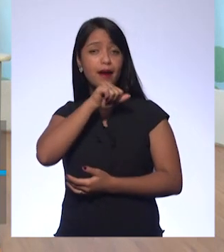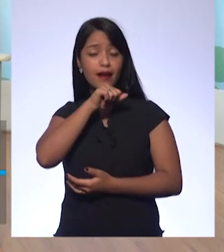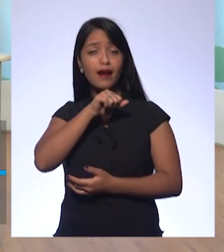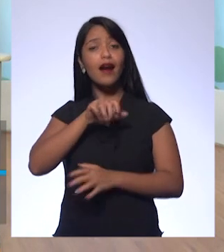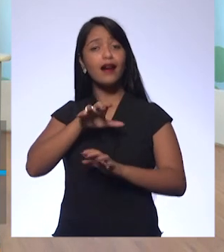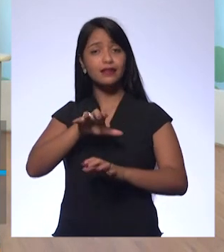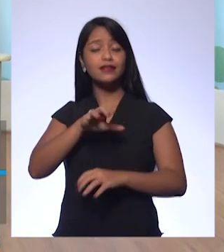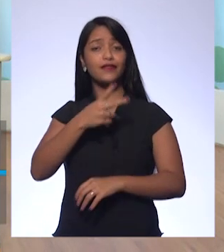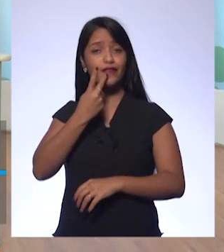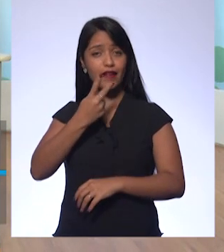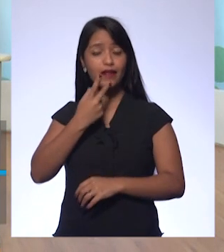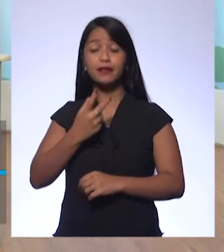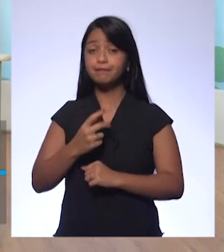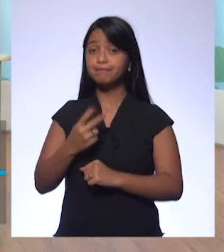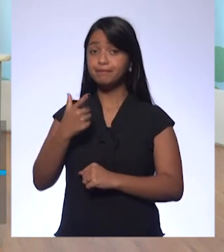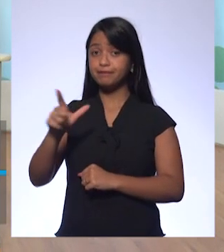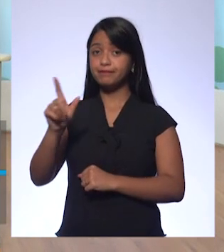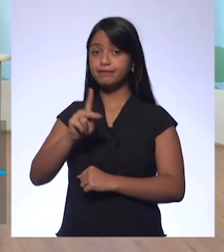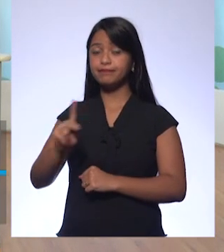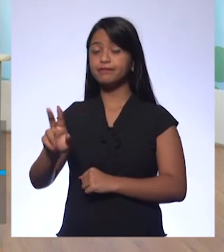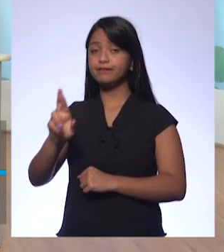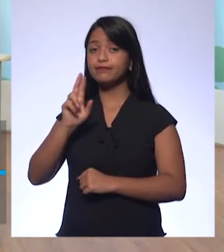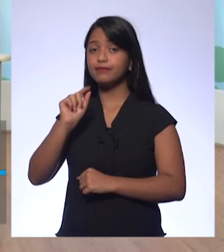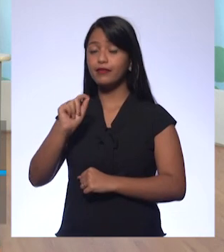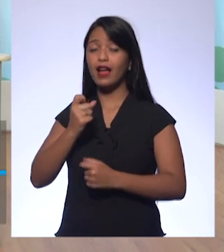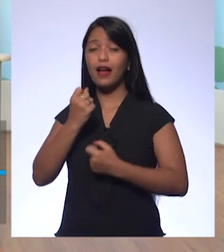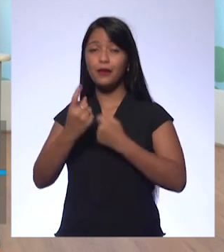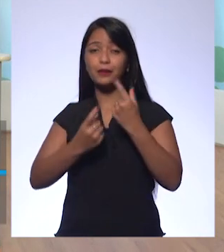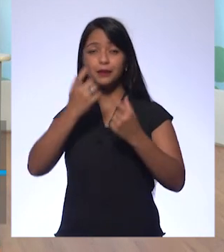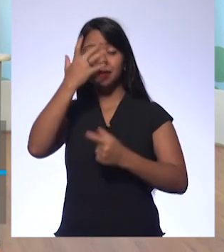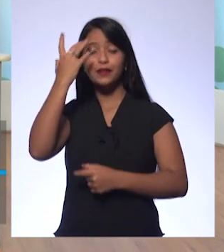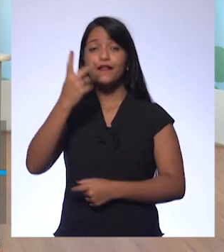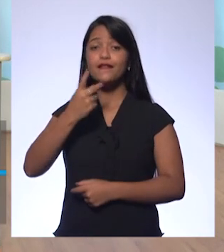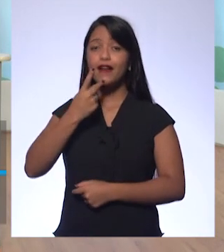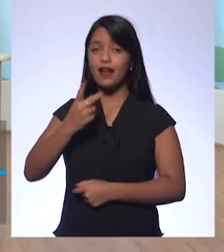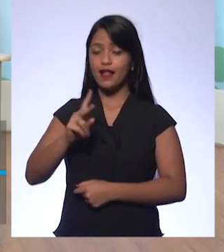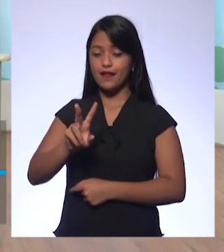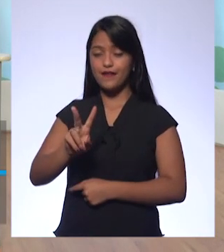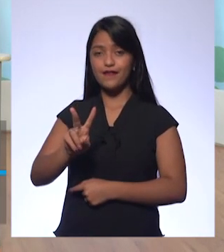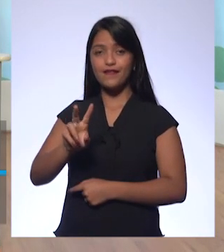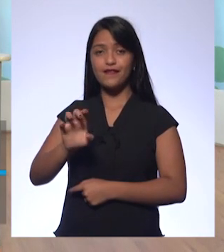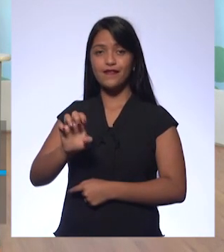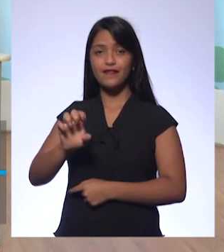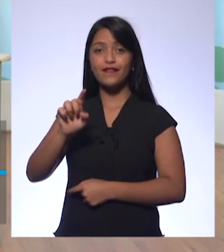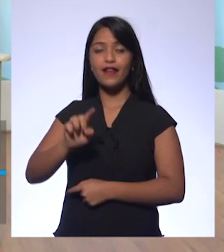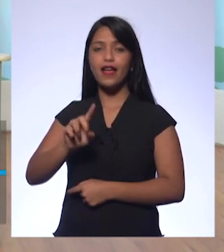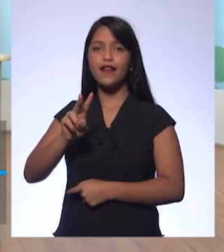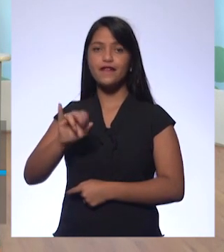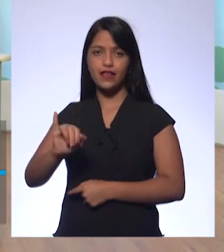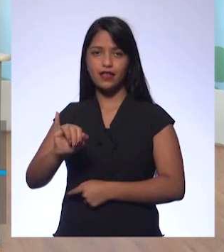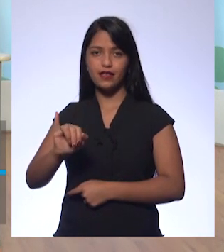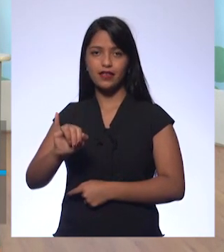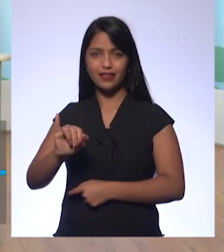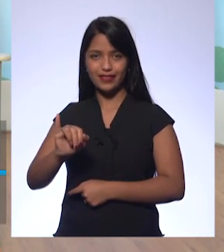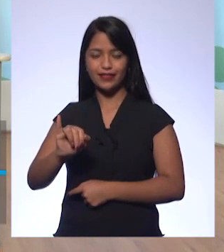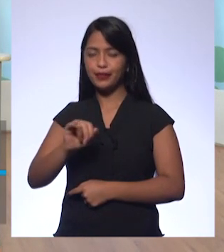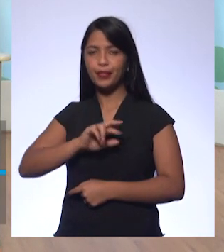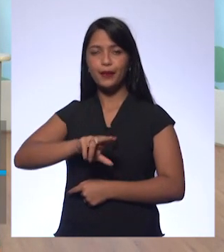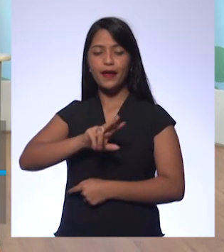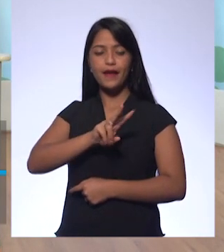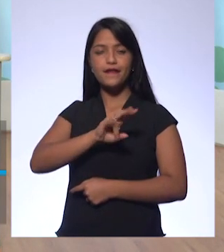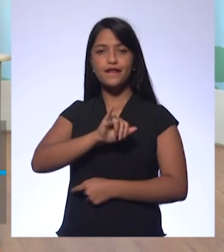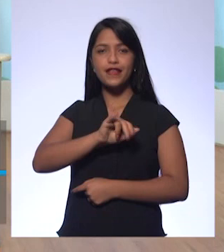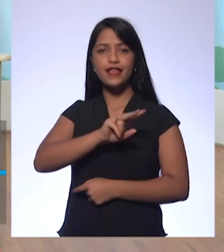O veve é verdade, né? Uhum. Então, assim, pode ter, como eu bem mencionei aqui, pode ter sim, porque, como eu disse, a nossa língua é ampla,